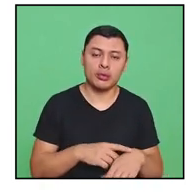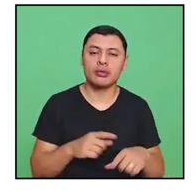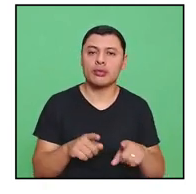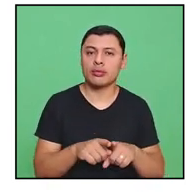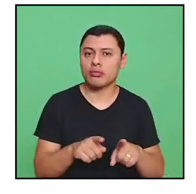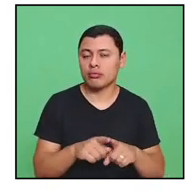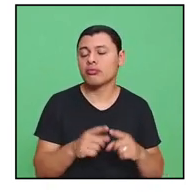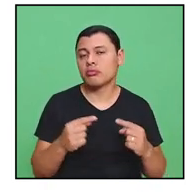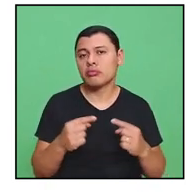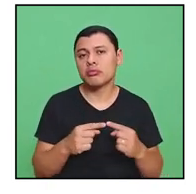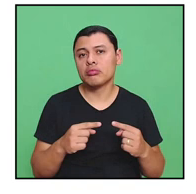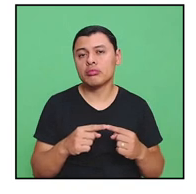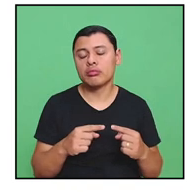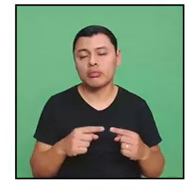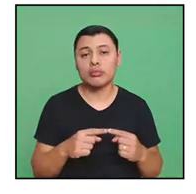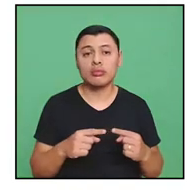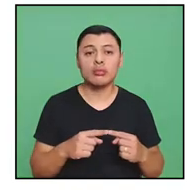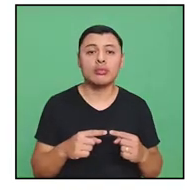E aí,